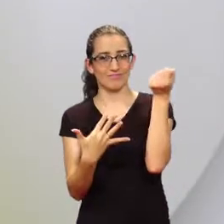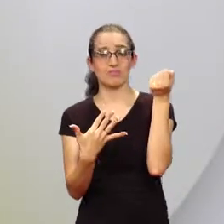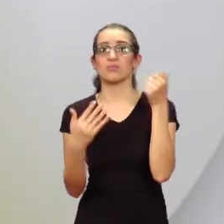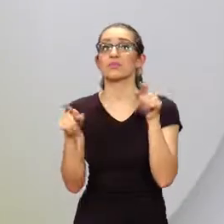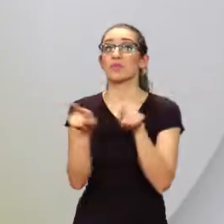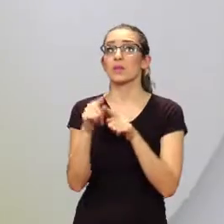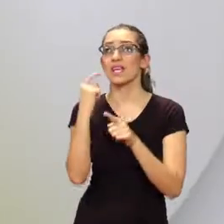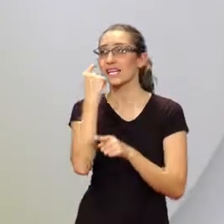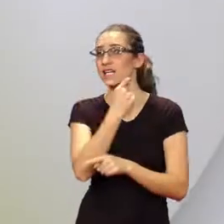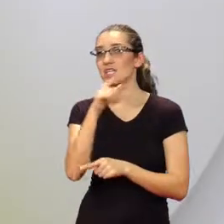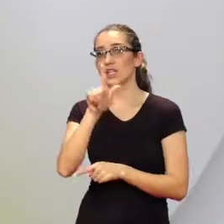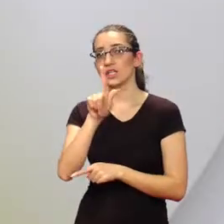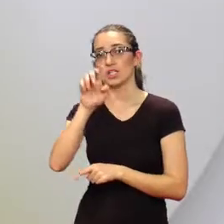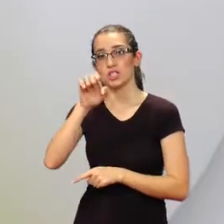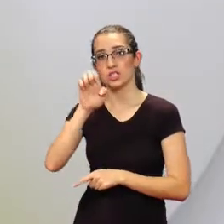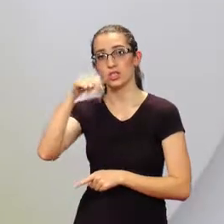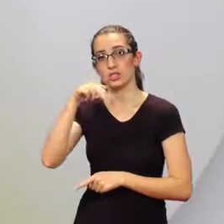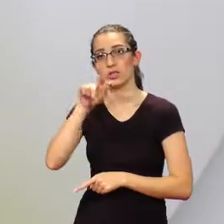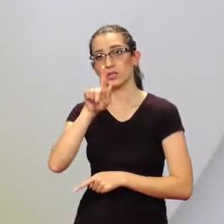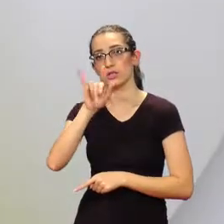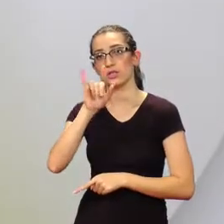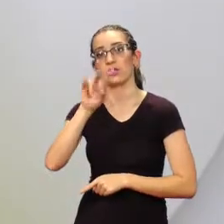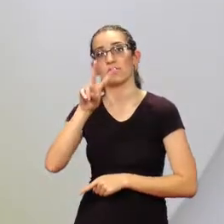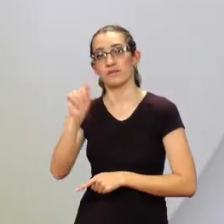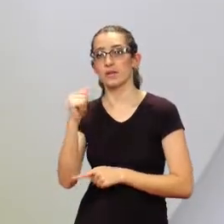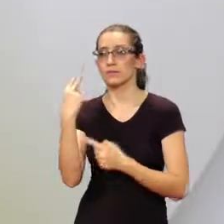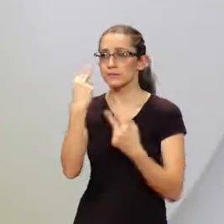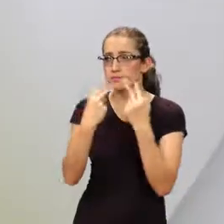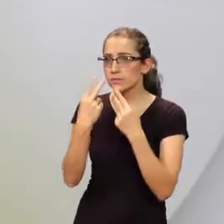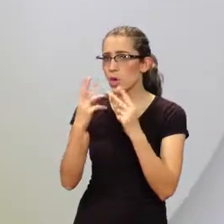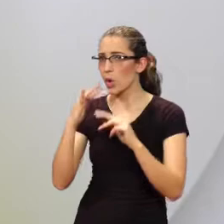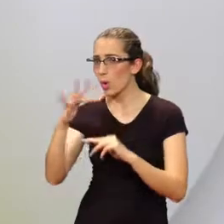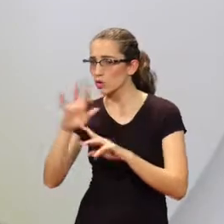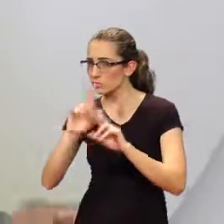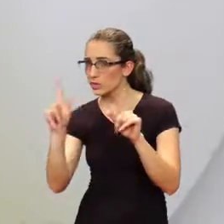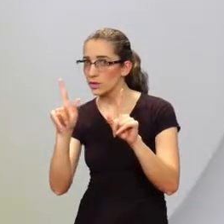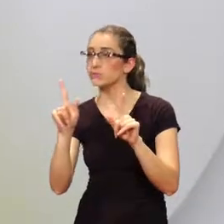dentária, sangramento gengival e cor de gengiva,